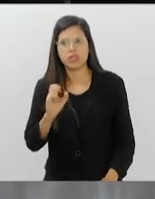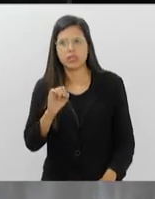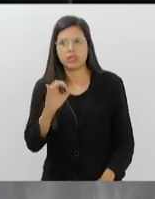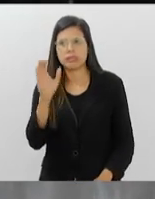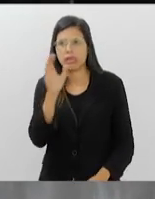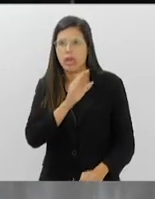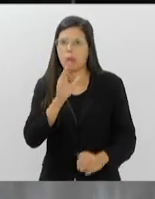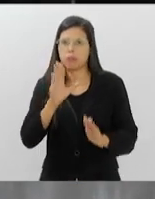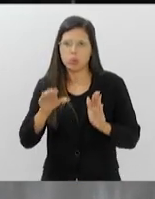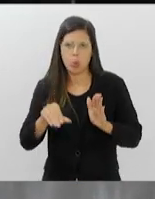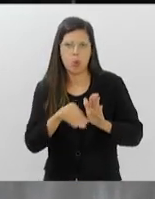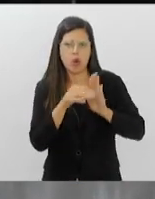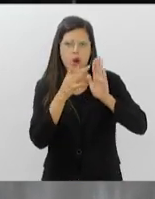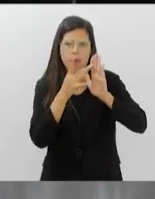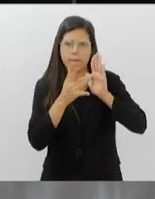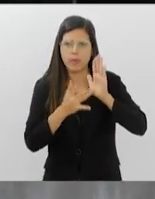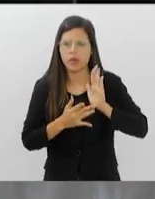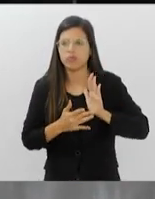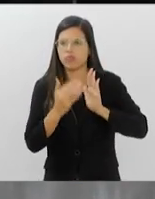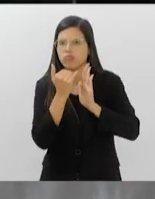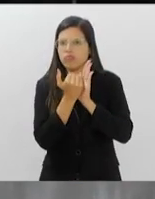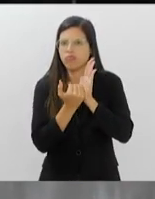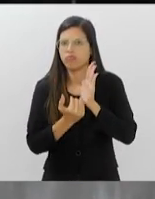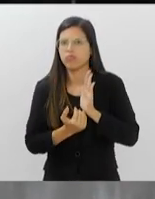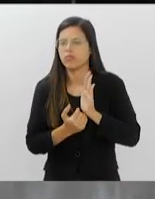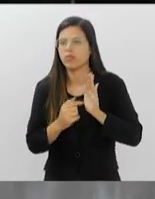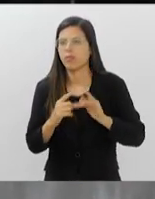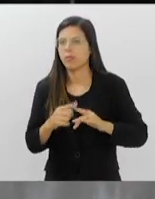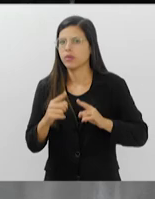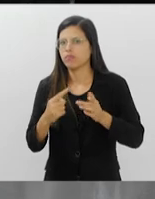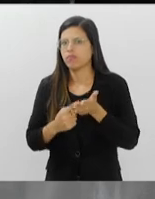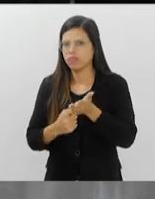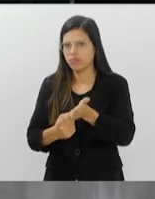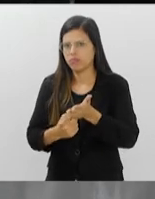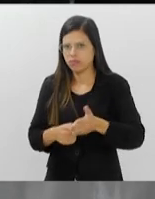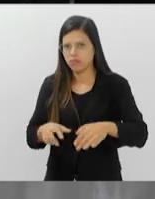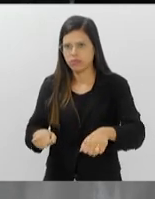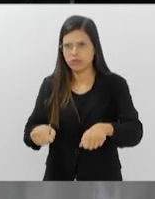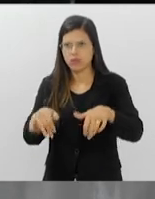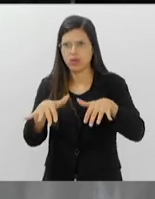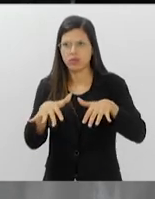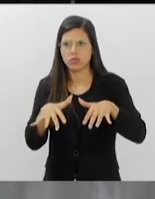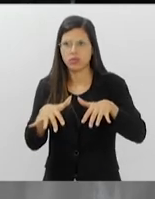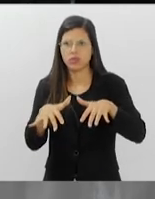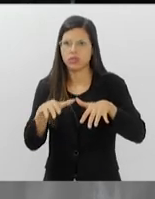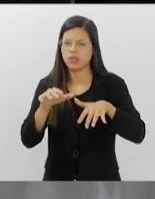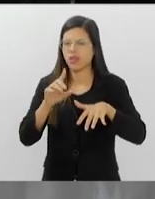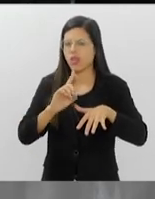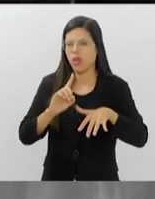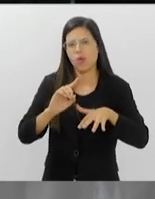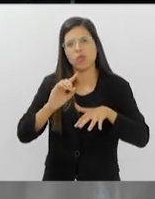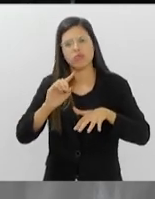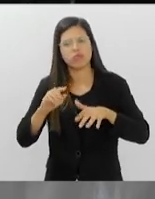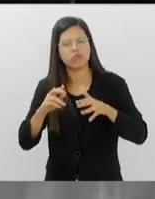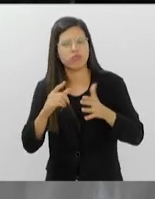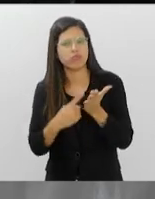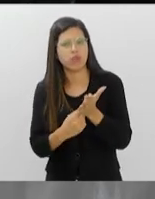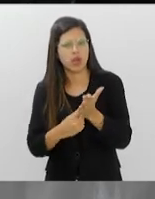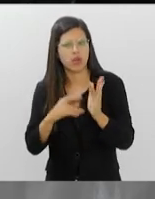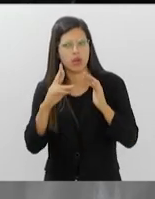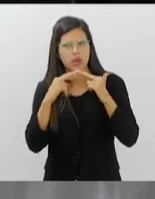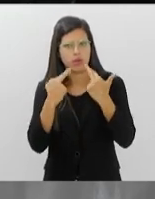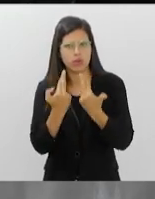logo. Mas, de repente, da gente marcar uma, não digo uma audiência pública, mas uma reunião nossa com esses 3